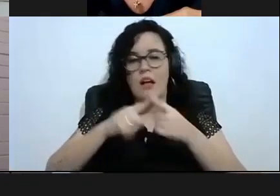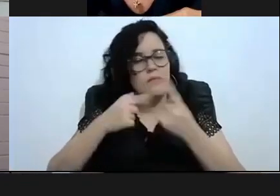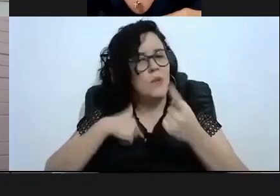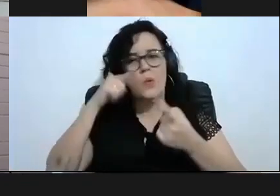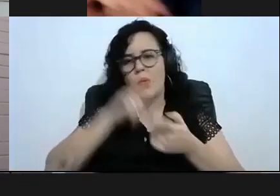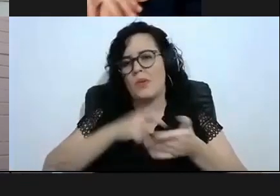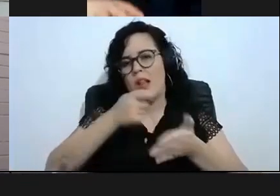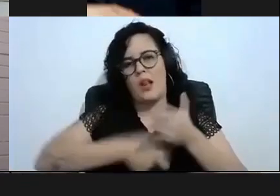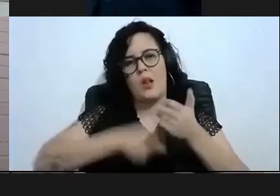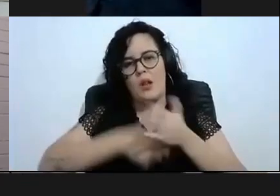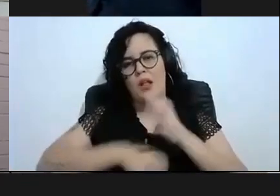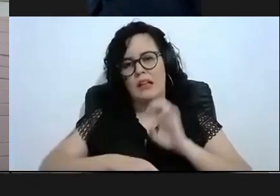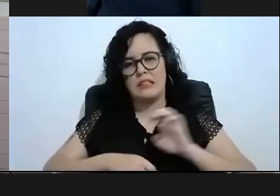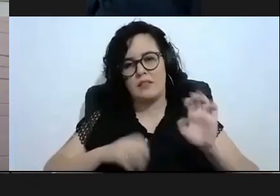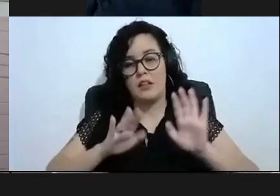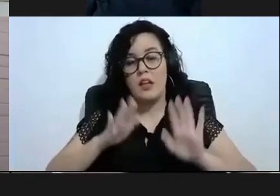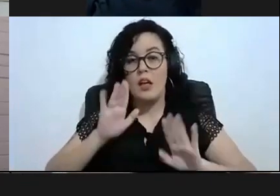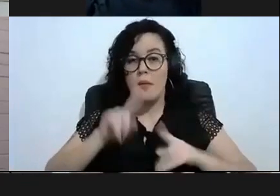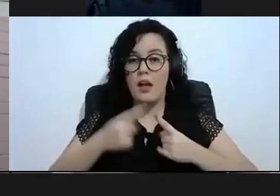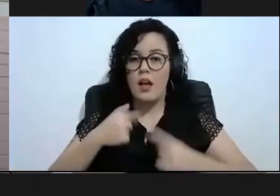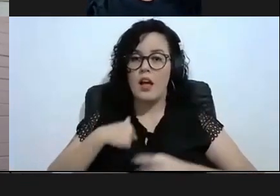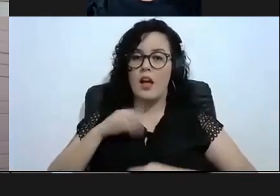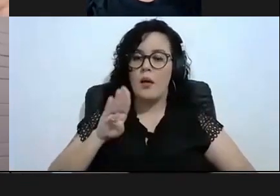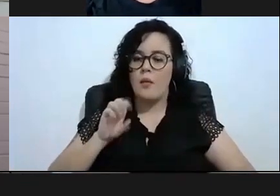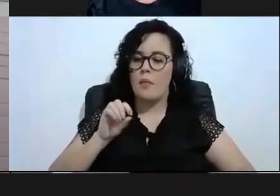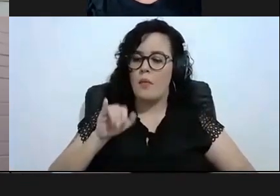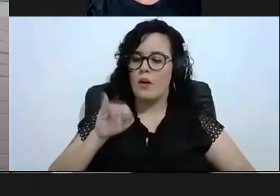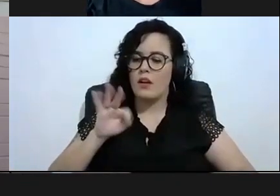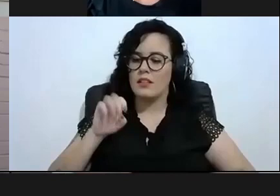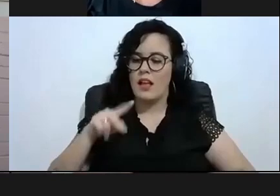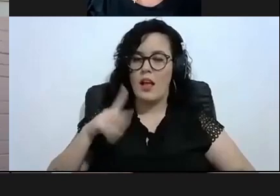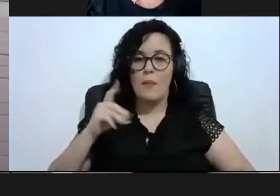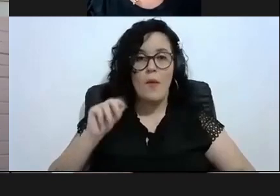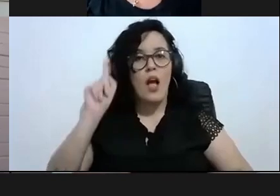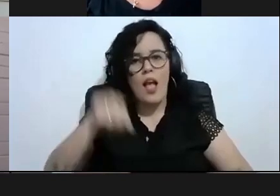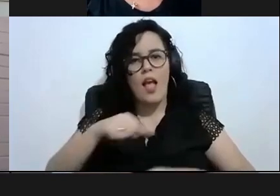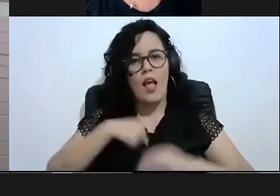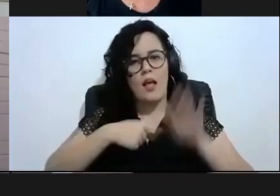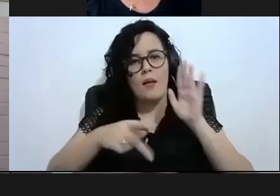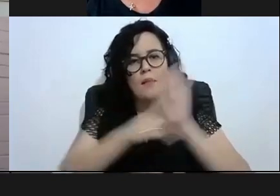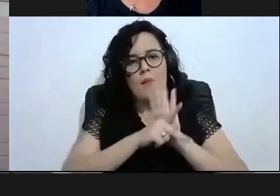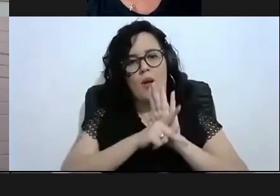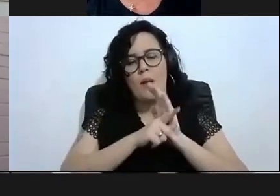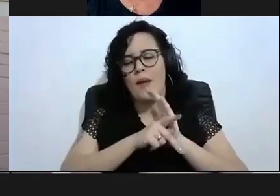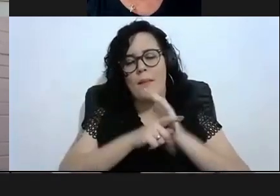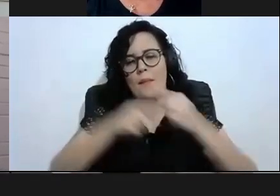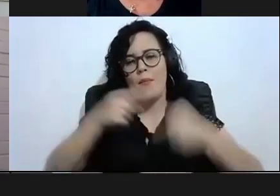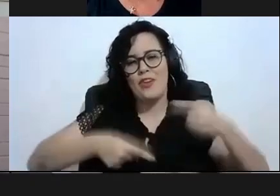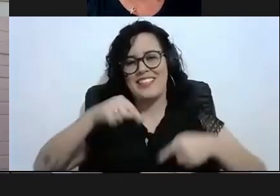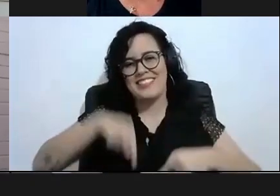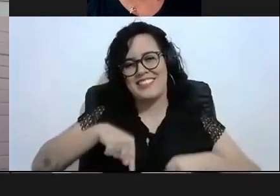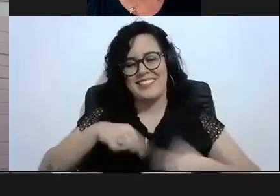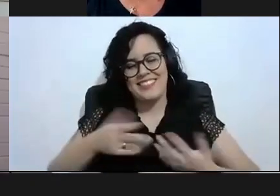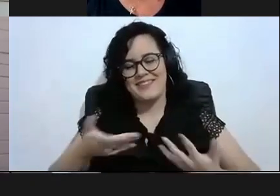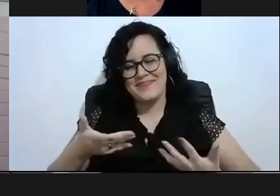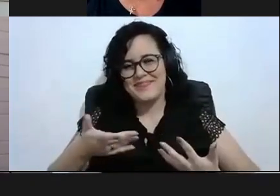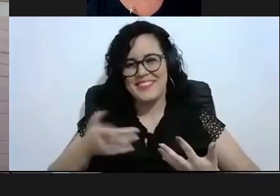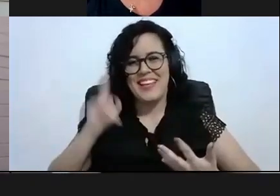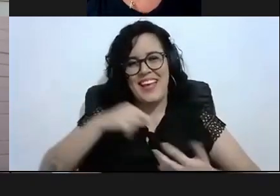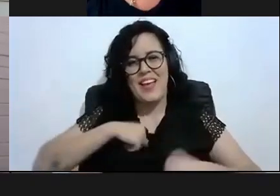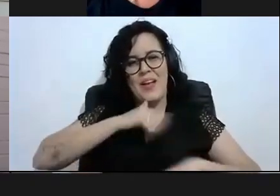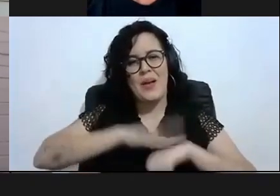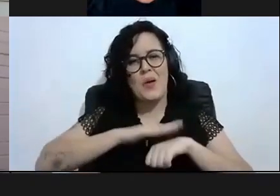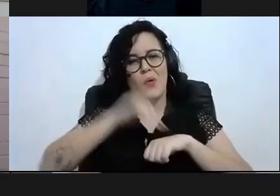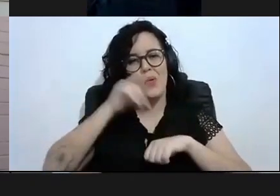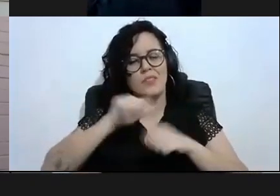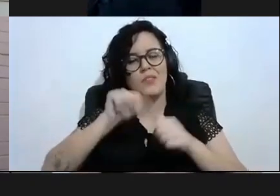e eu costumava brincar que, assim, o meu partido é a Boitempo. É o que eu consigo fazer, mas é o que eu consigo fazer, inclusive, politicamente, né? Quer